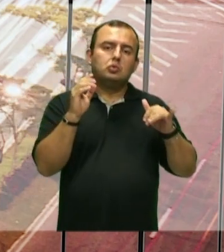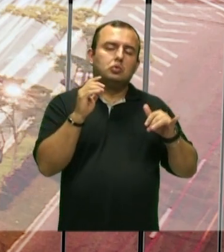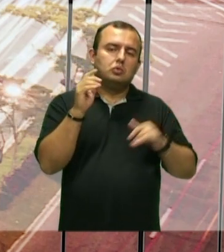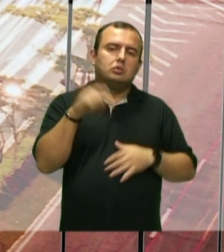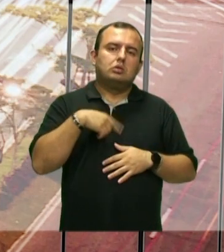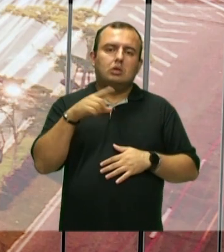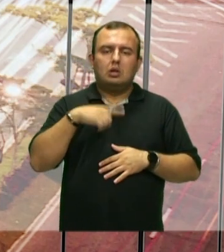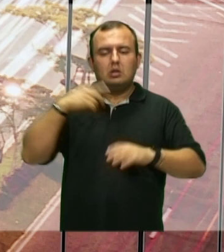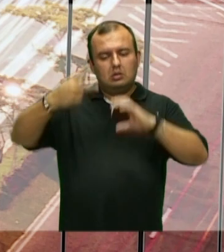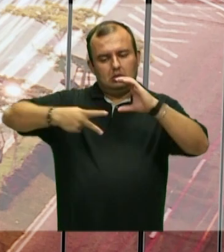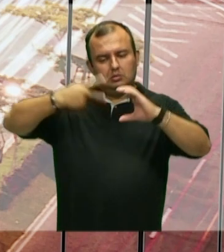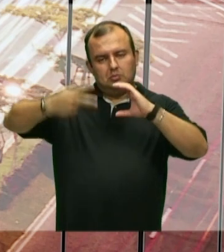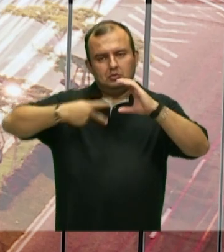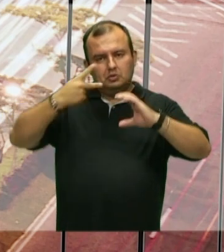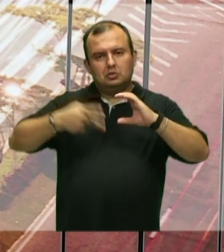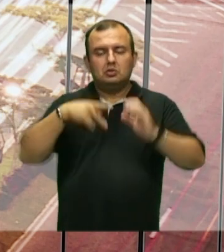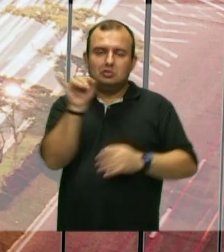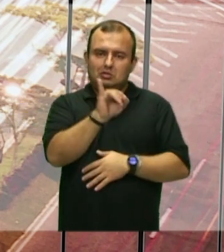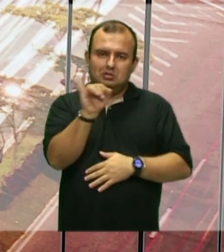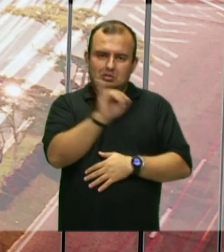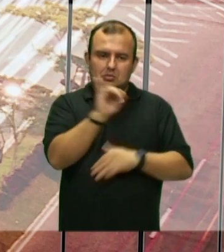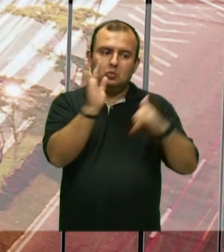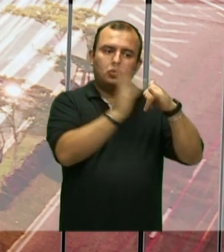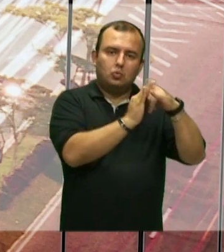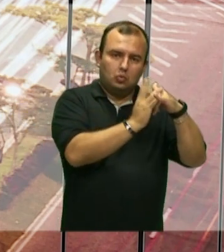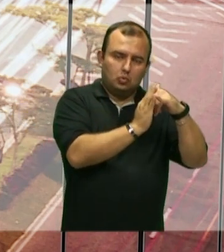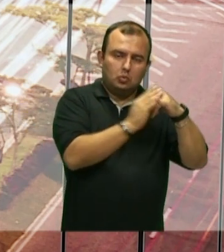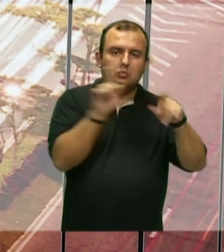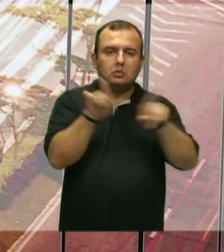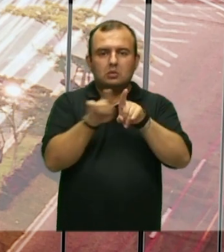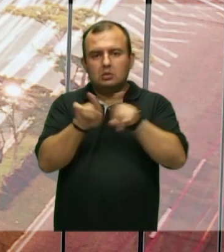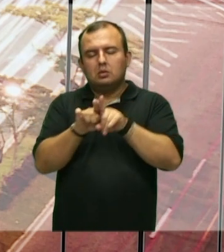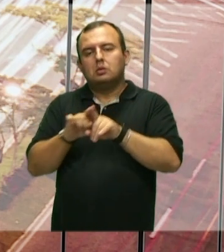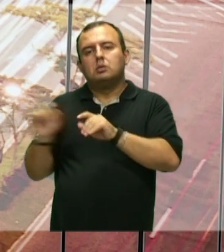da Câmara de Vereadores de Itajaí, no YouTube,